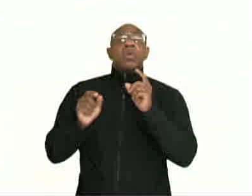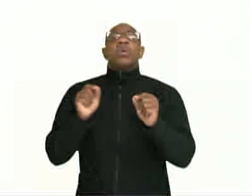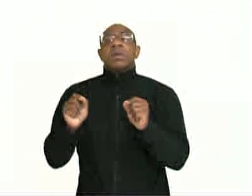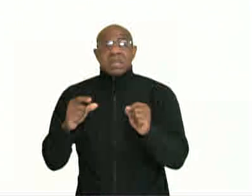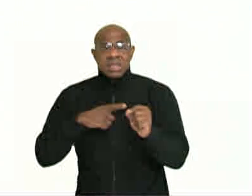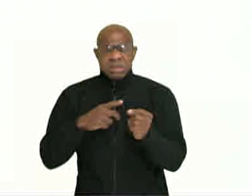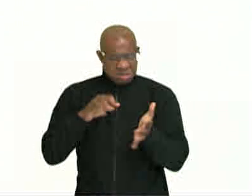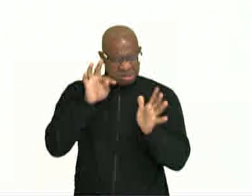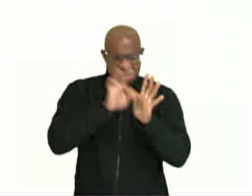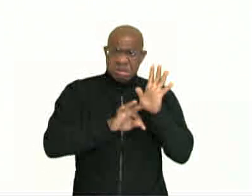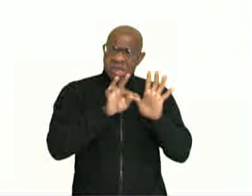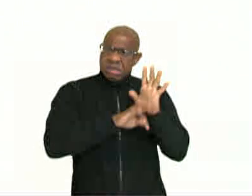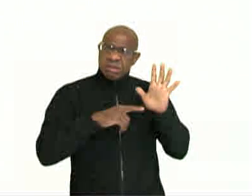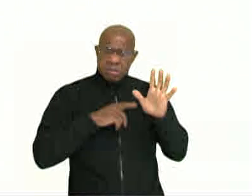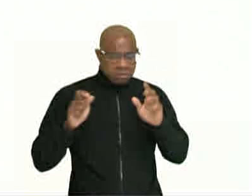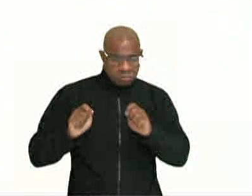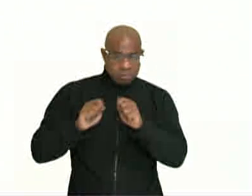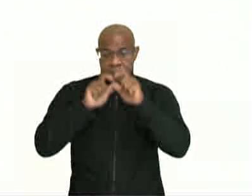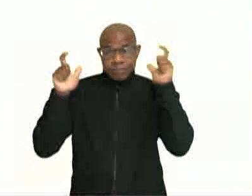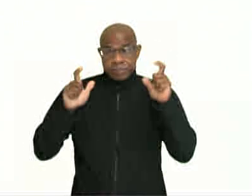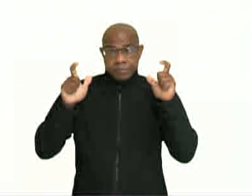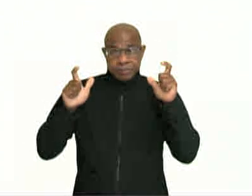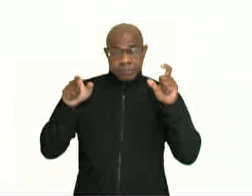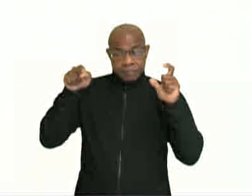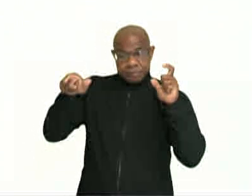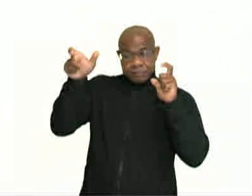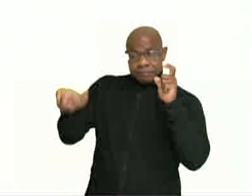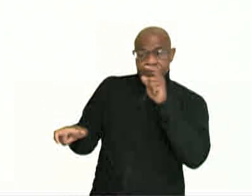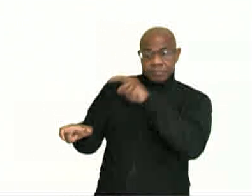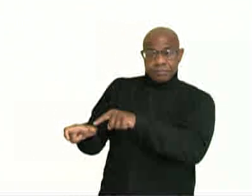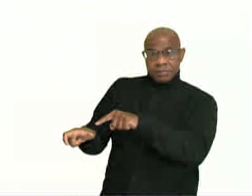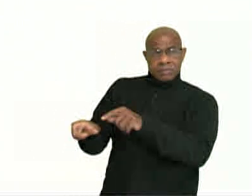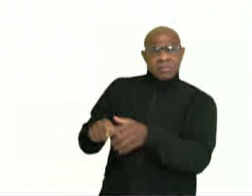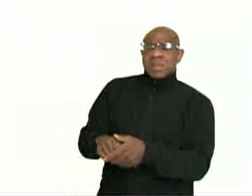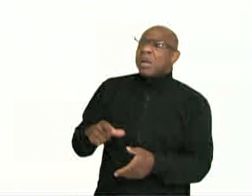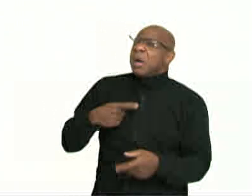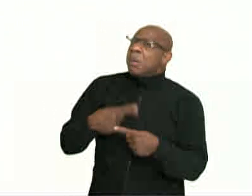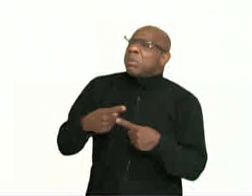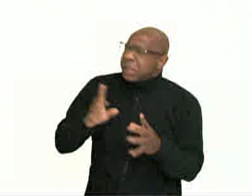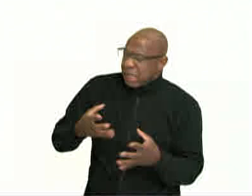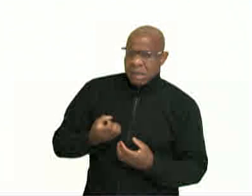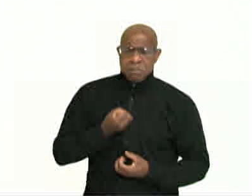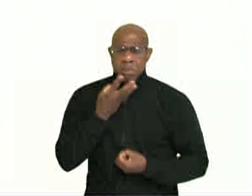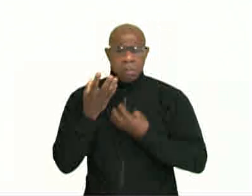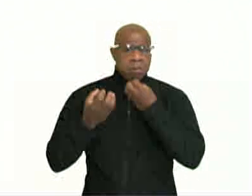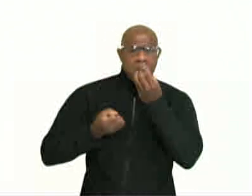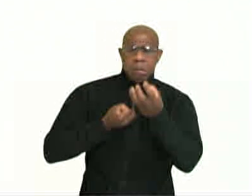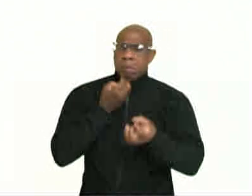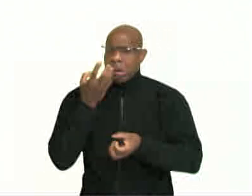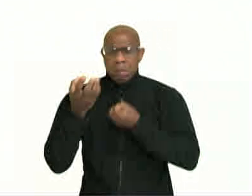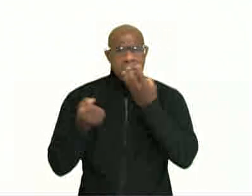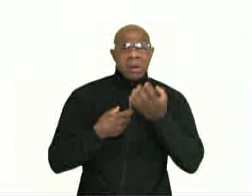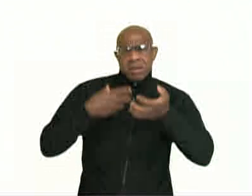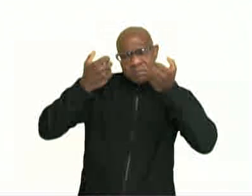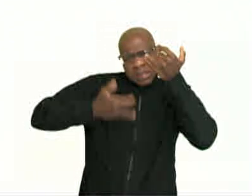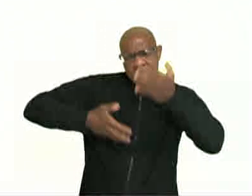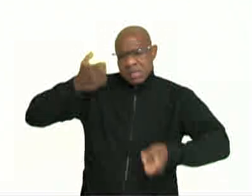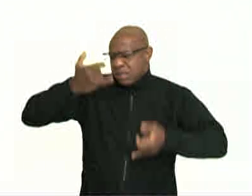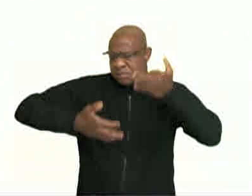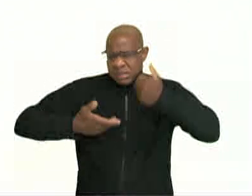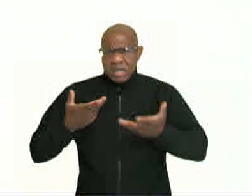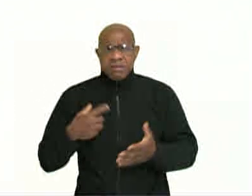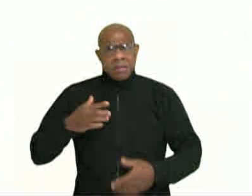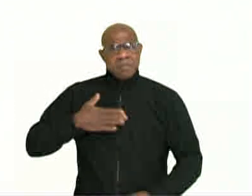que o texto tenha despertado a atenção dela, porque era um texto desabafo, em que eu contava muito sobre